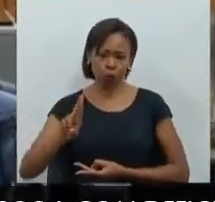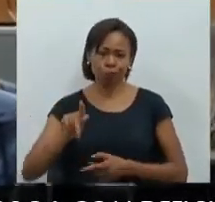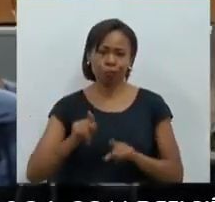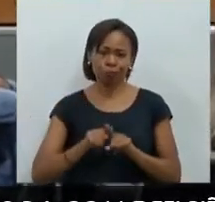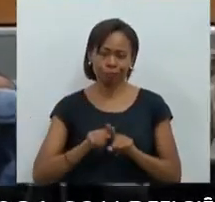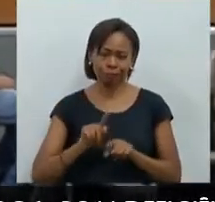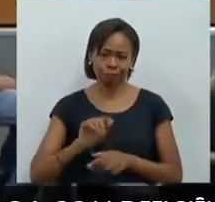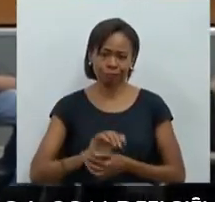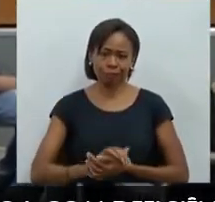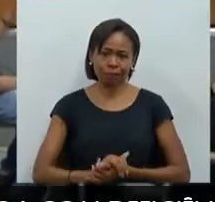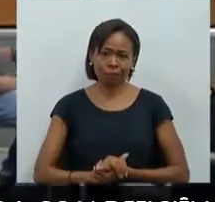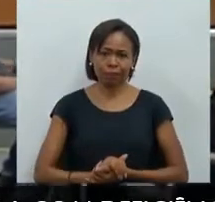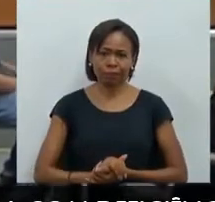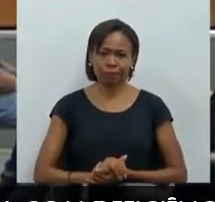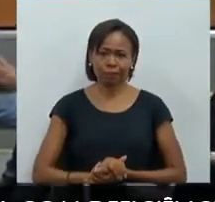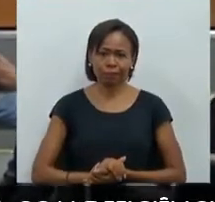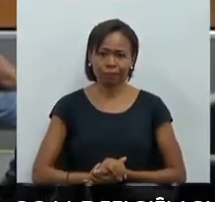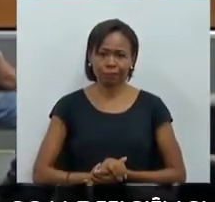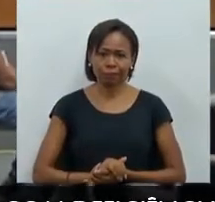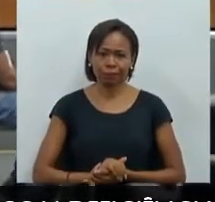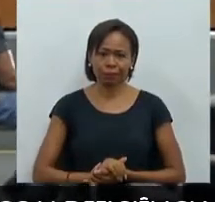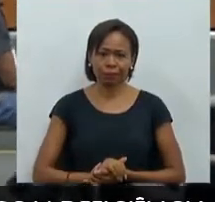palavra.